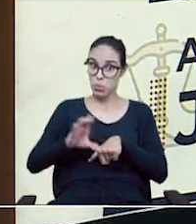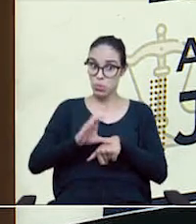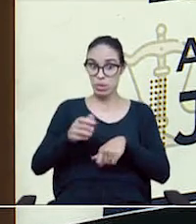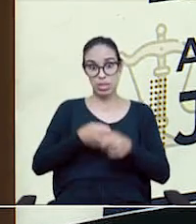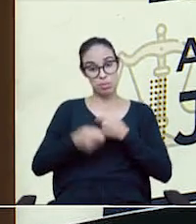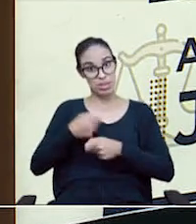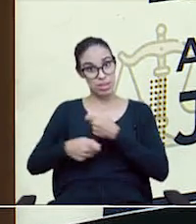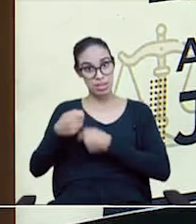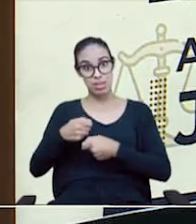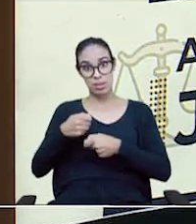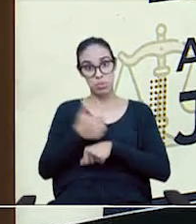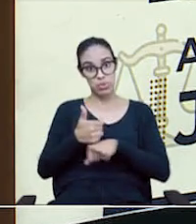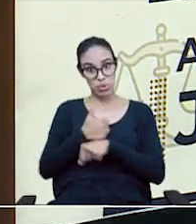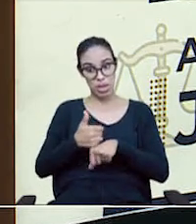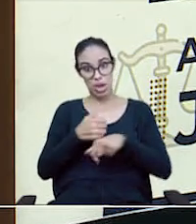judiciária.